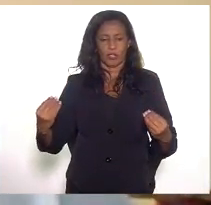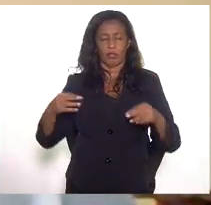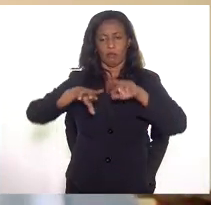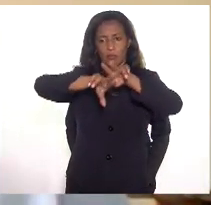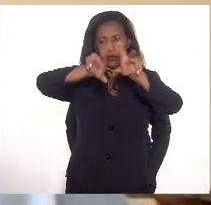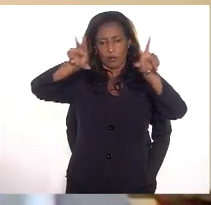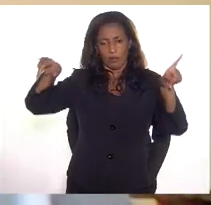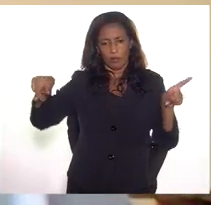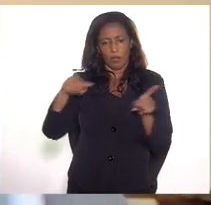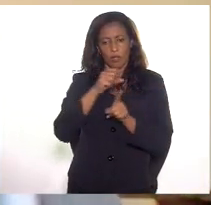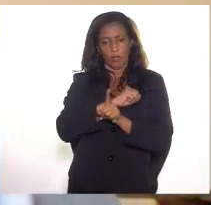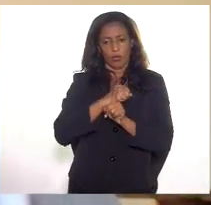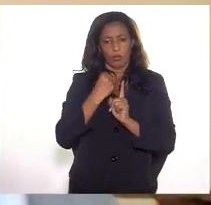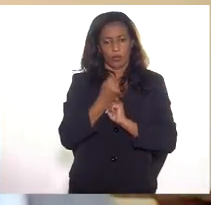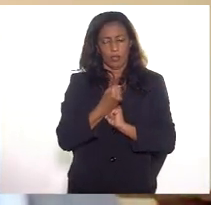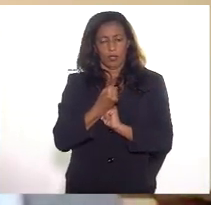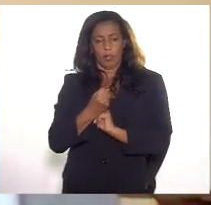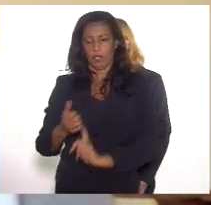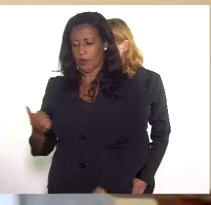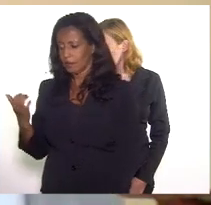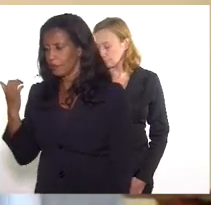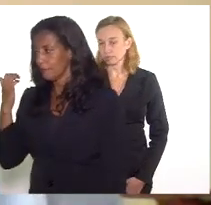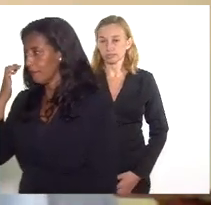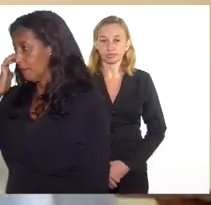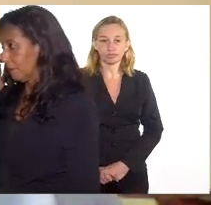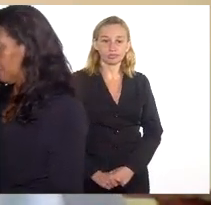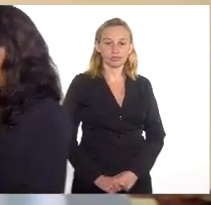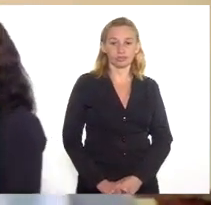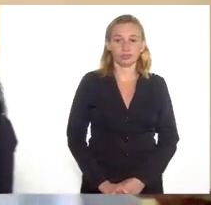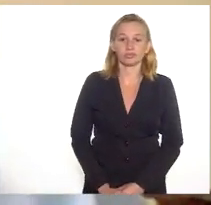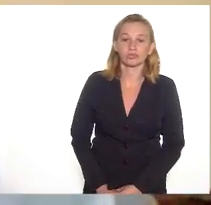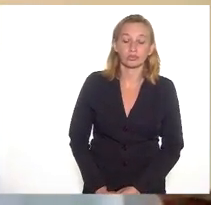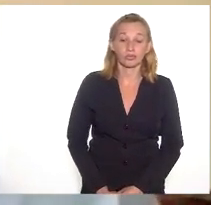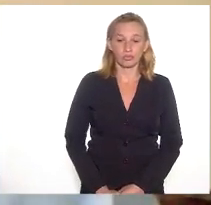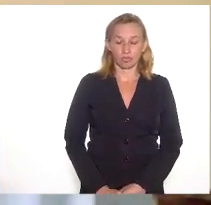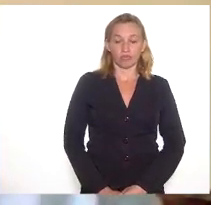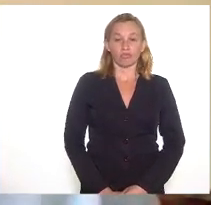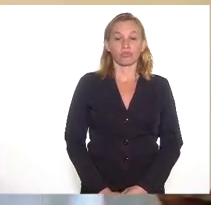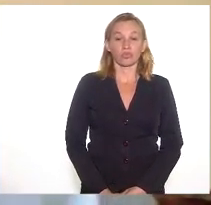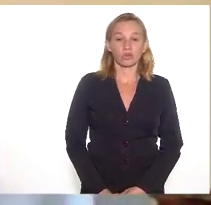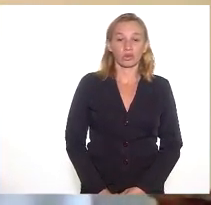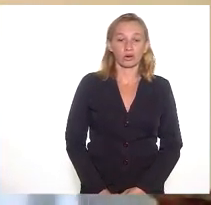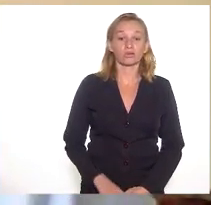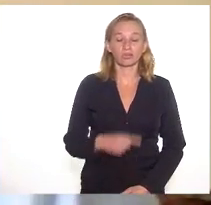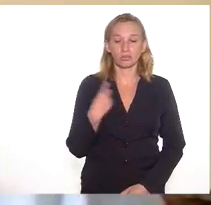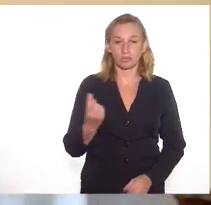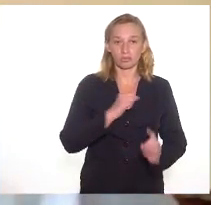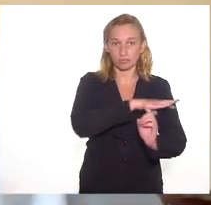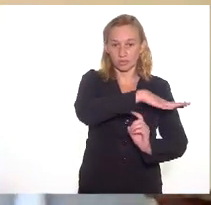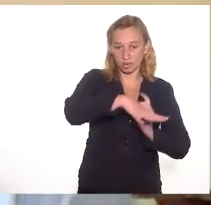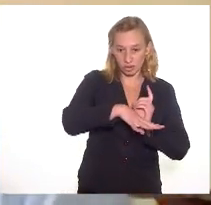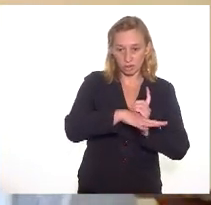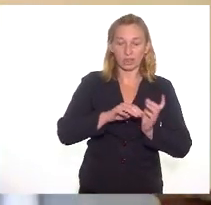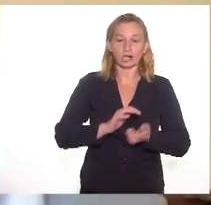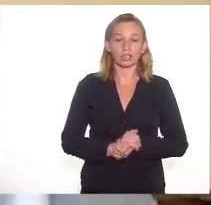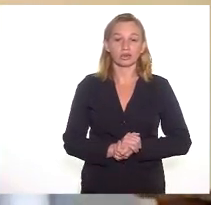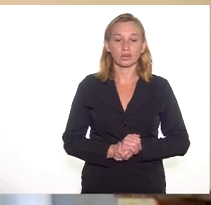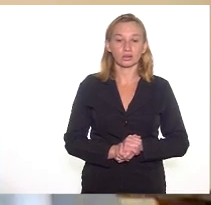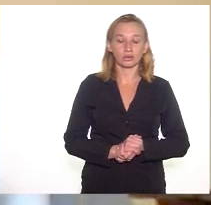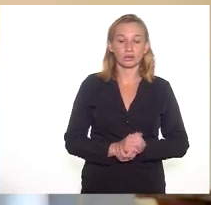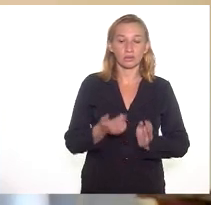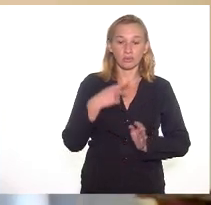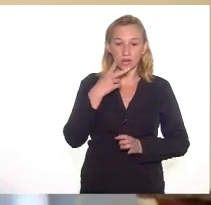diferentes sociedades contra os diferentes povos oprimidos, geralmente. No caso da nossa sociedade, essa sociedade, como destacou